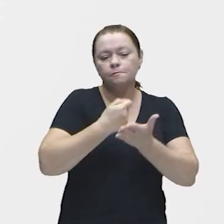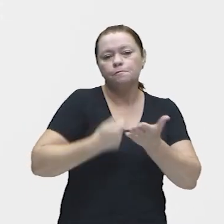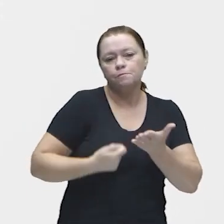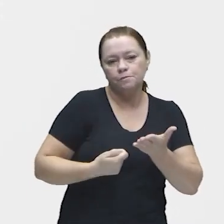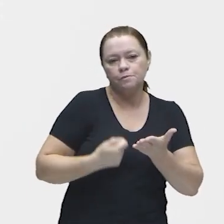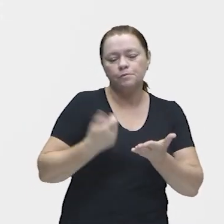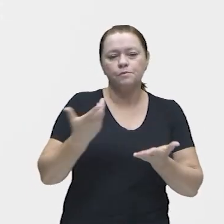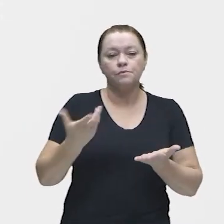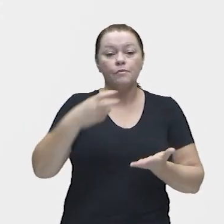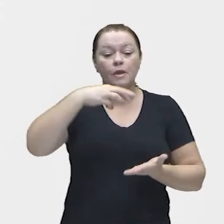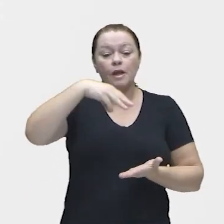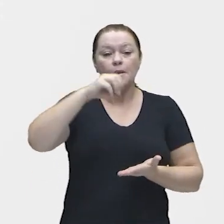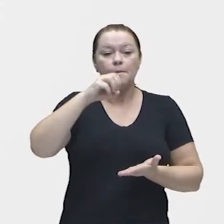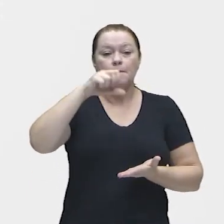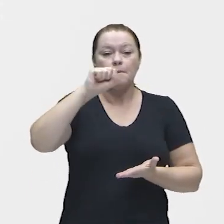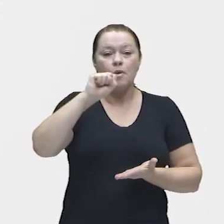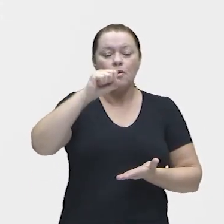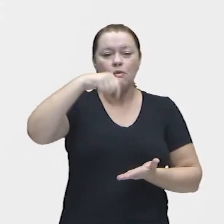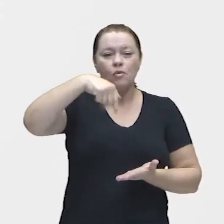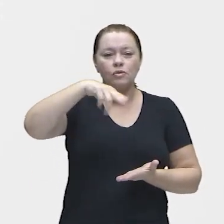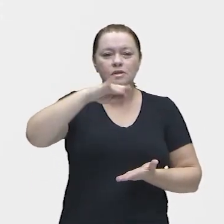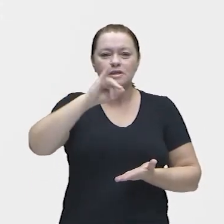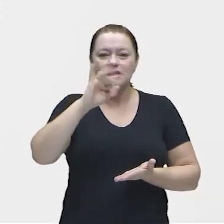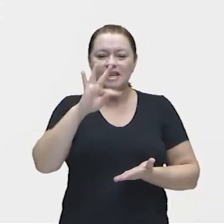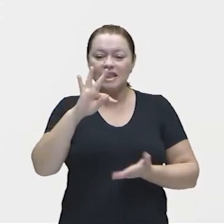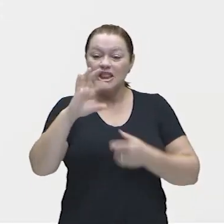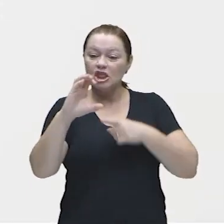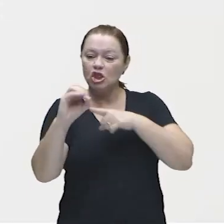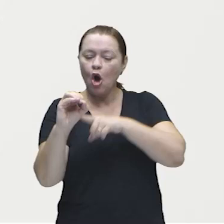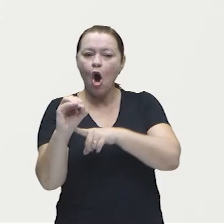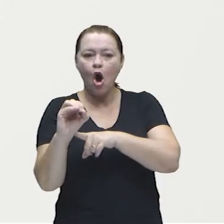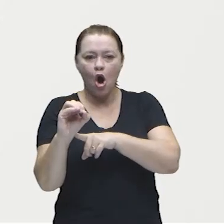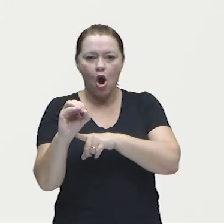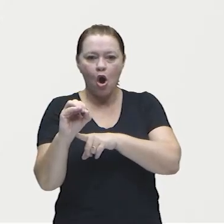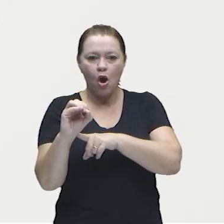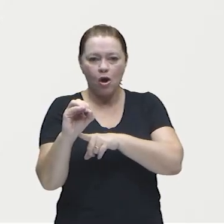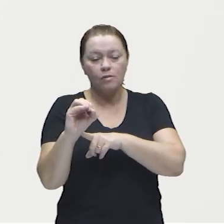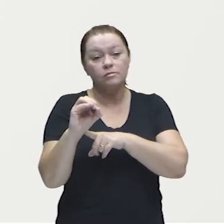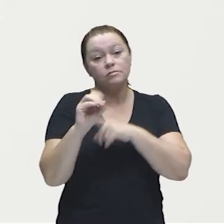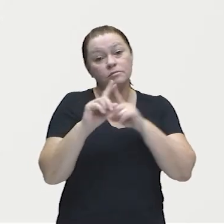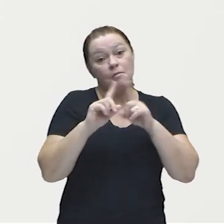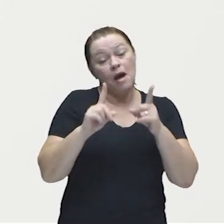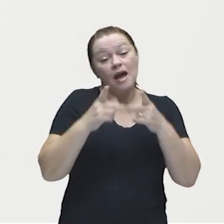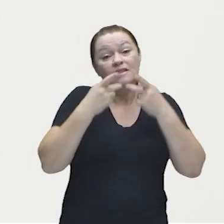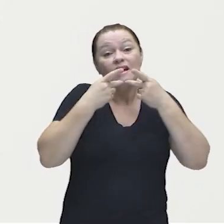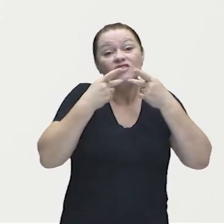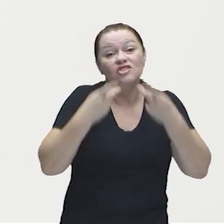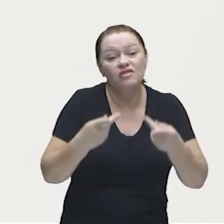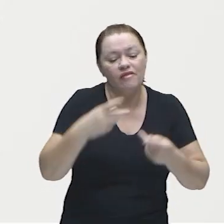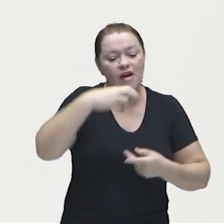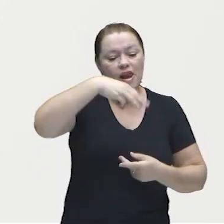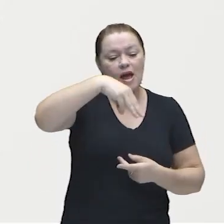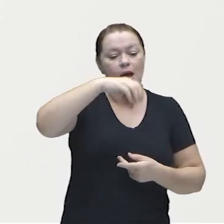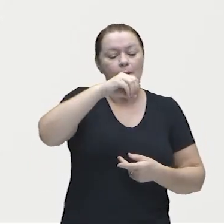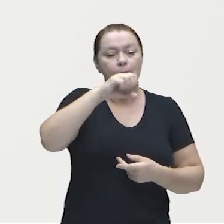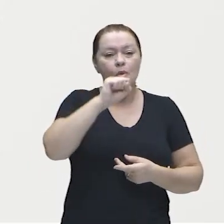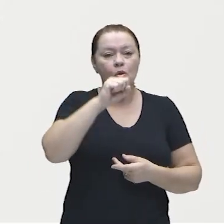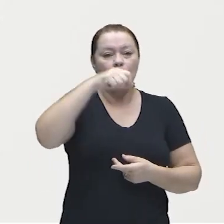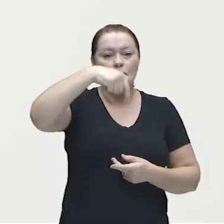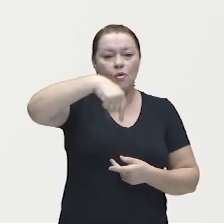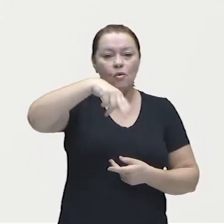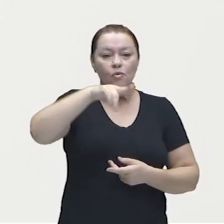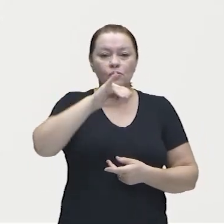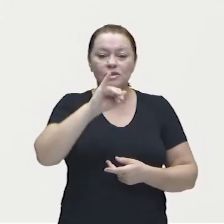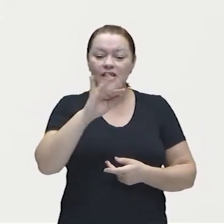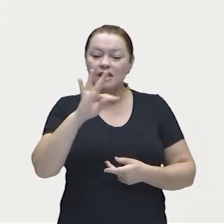O? Mosquito. É mosquito ou mosquito? O que a gente fala? Mosquito ou mosquito?